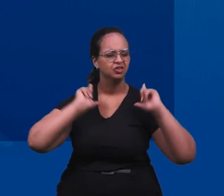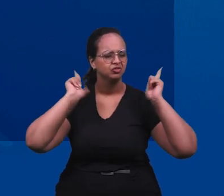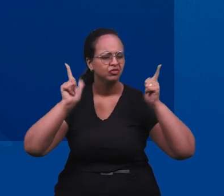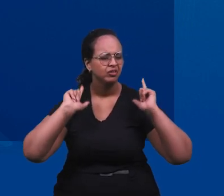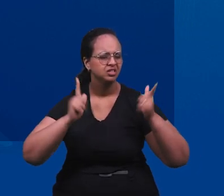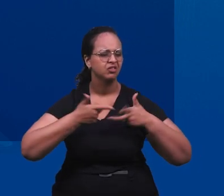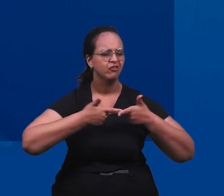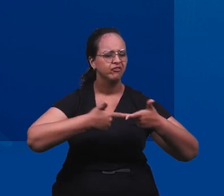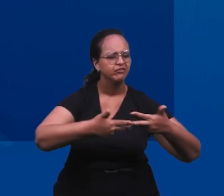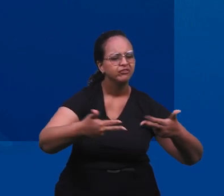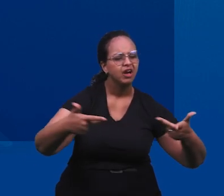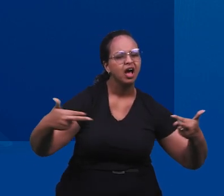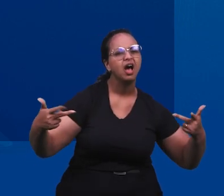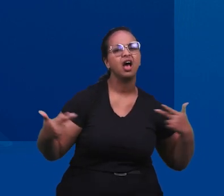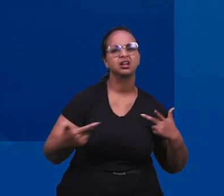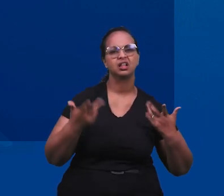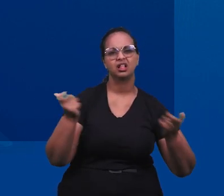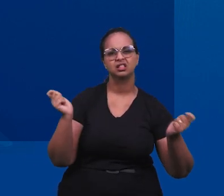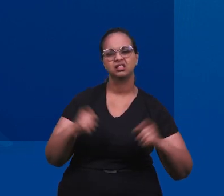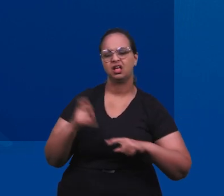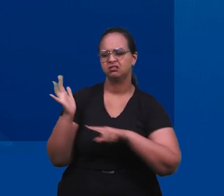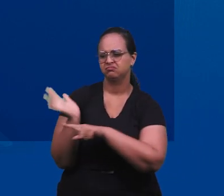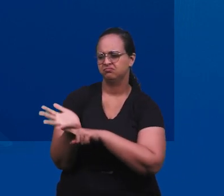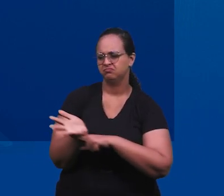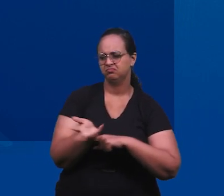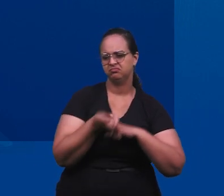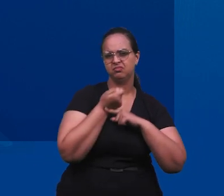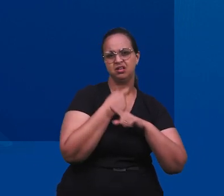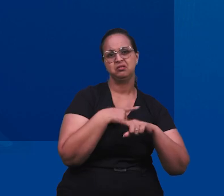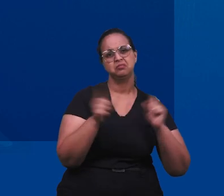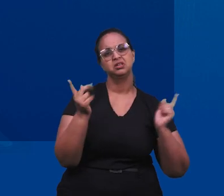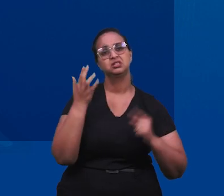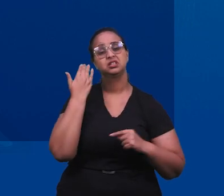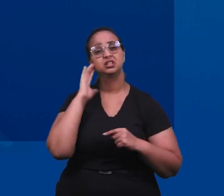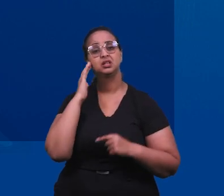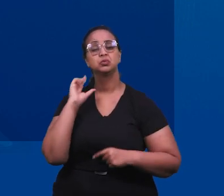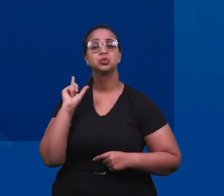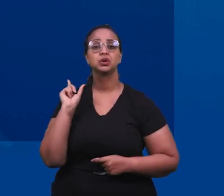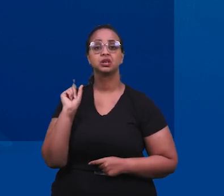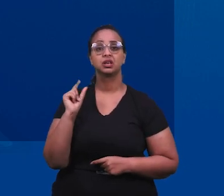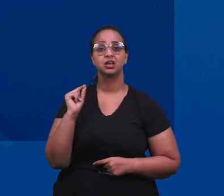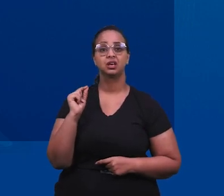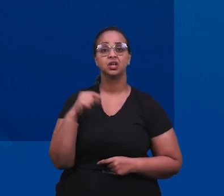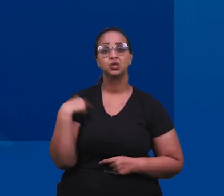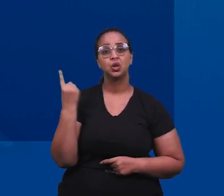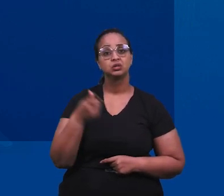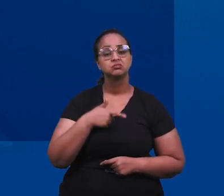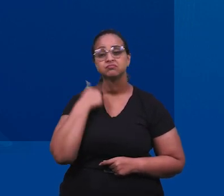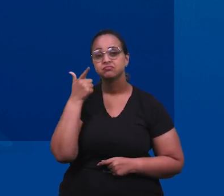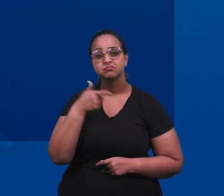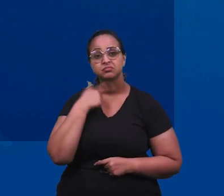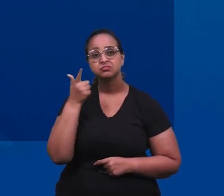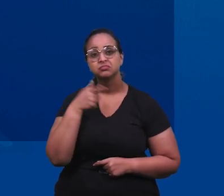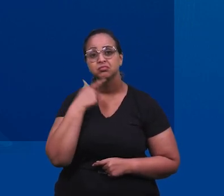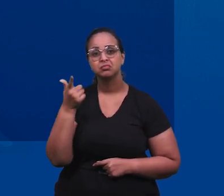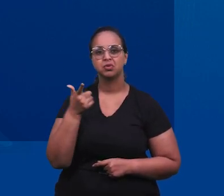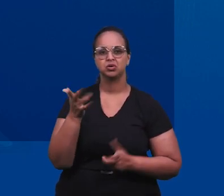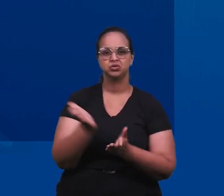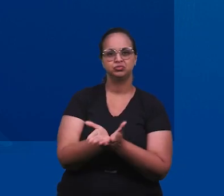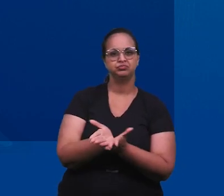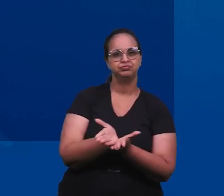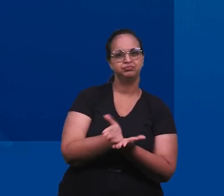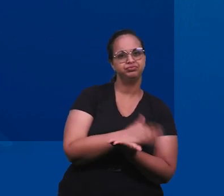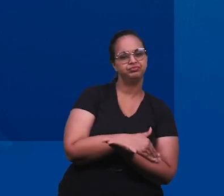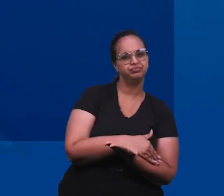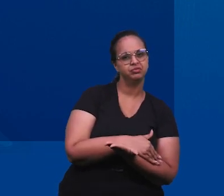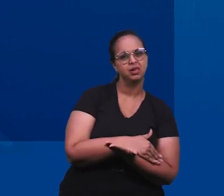eles fazem para atrair novos seguidores, mas nós entendemos, irmãos, que não podemos nos contaminar com estes